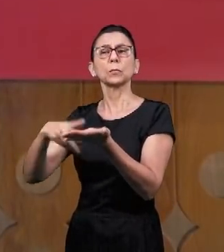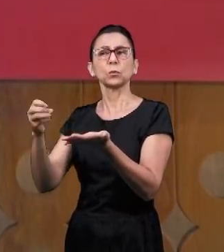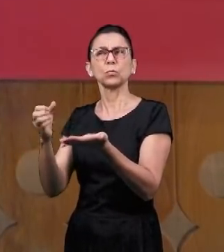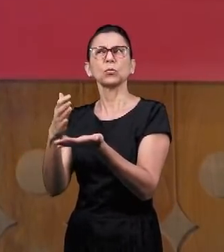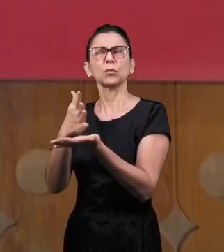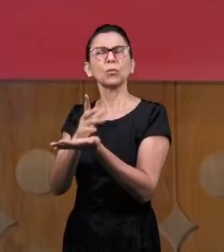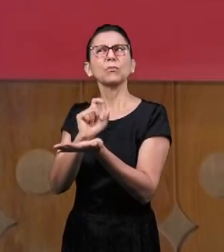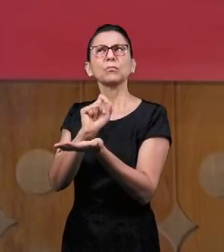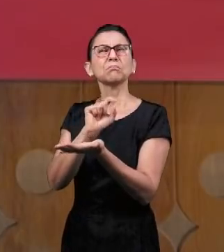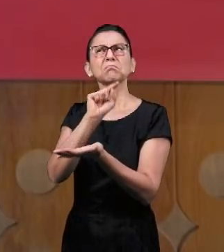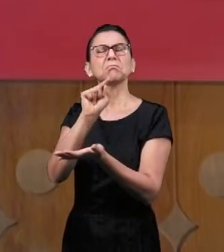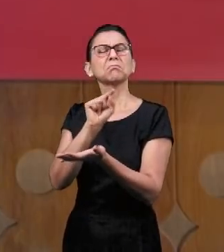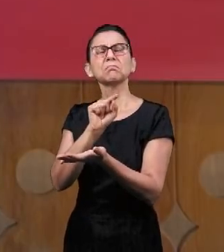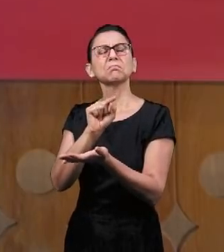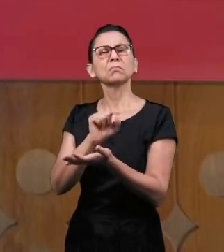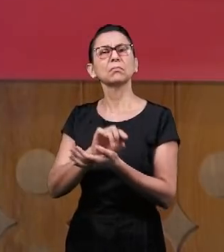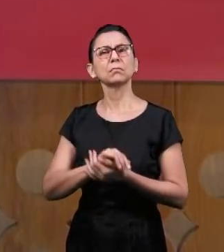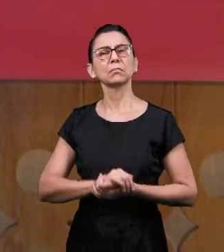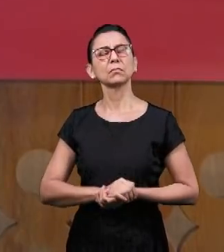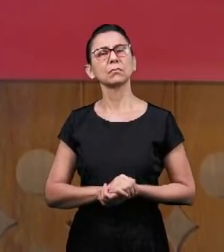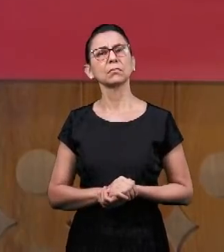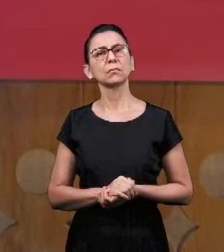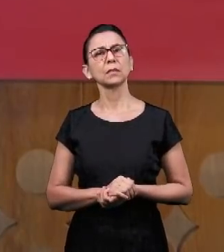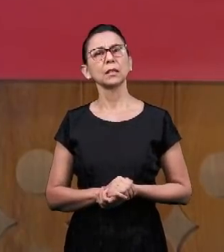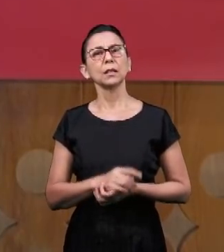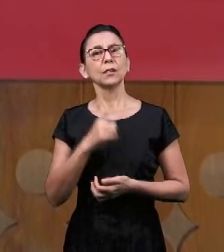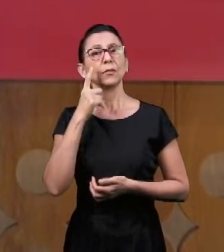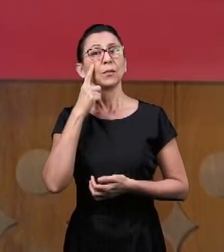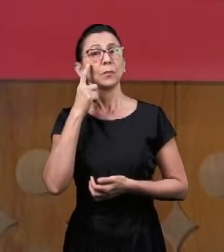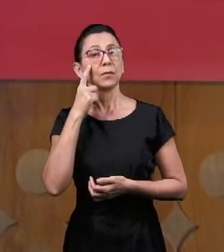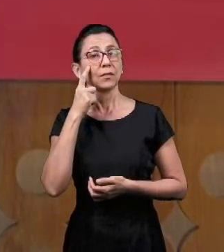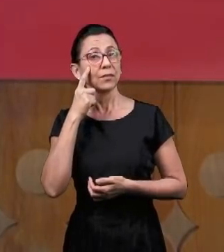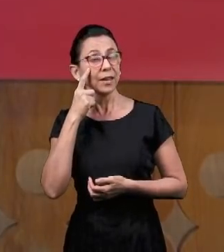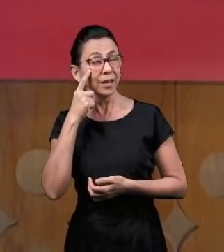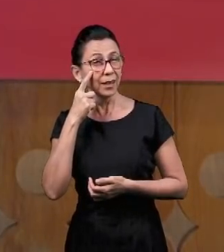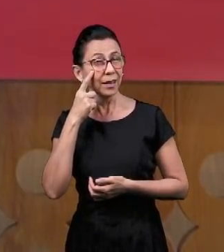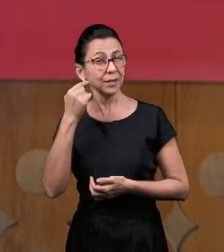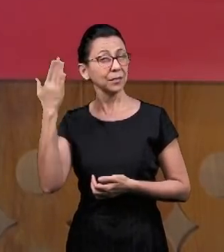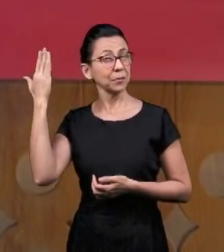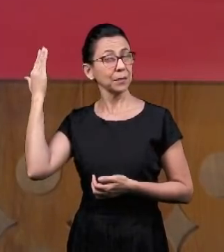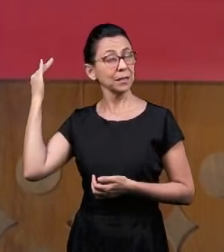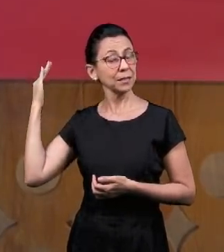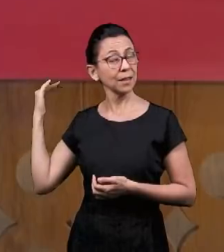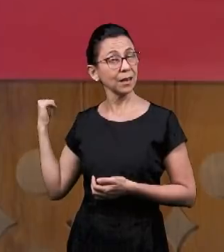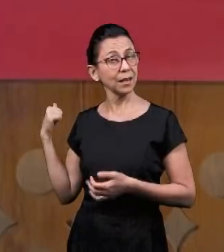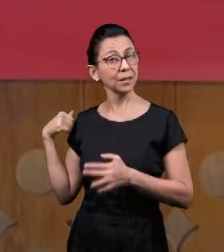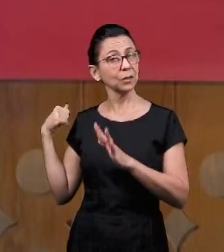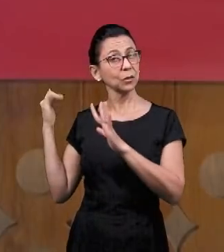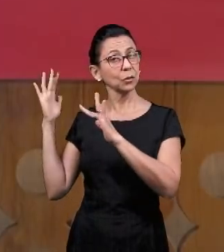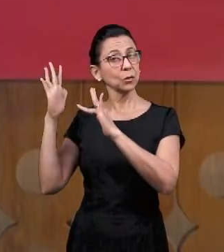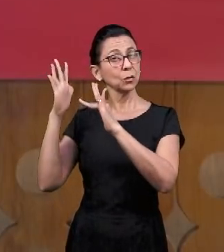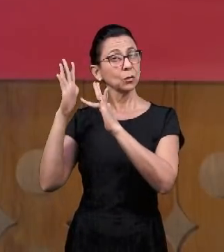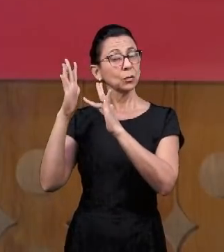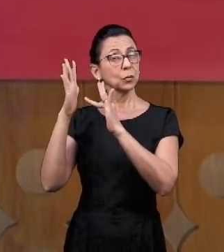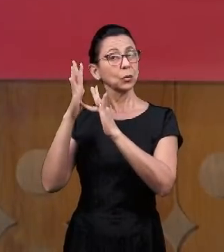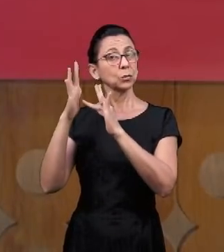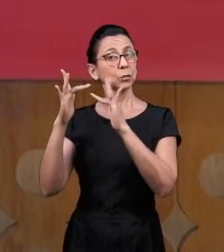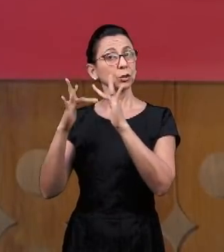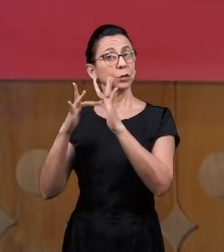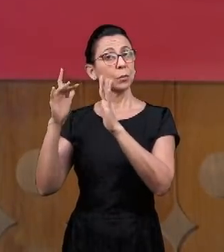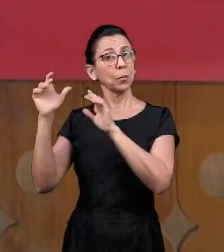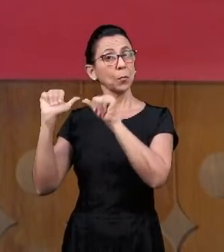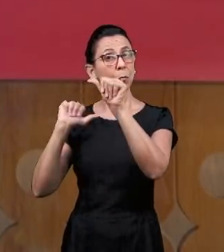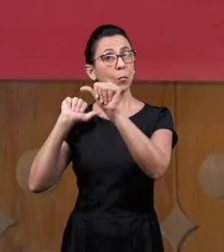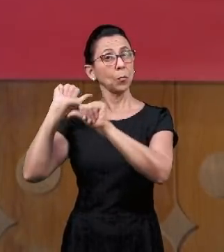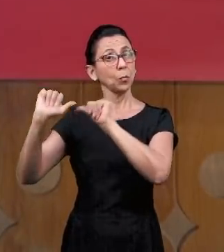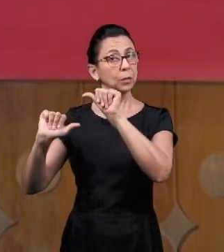vamos pegar o momento quando Jesus muda o pacto, ele cria, né?